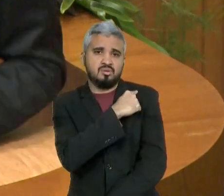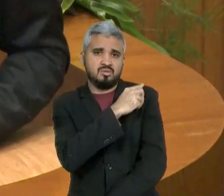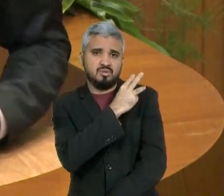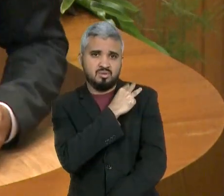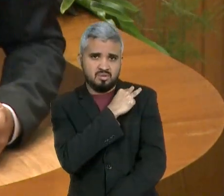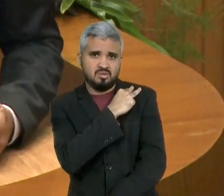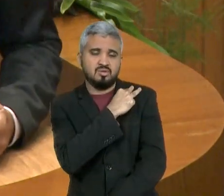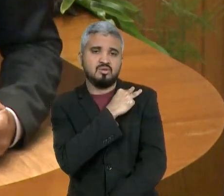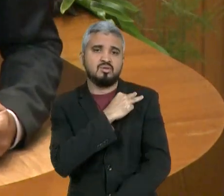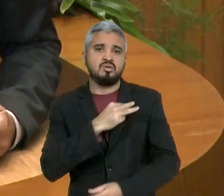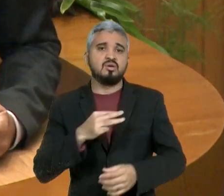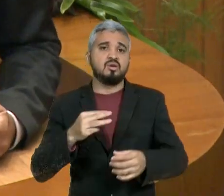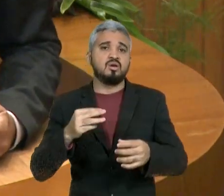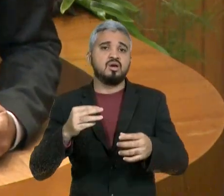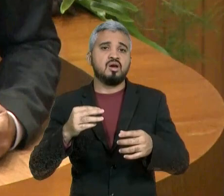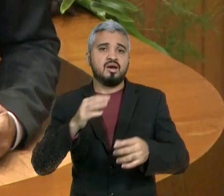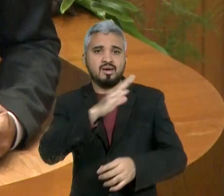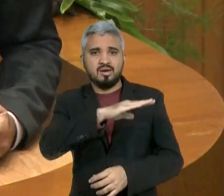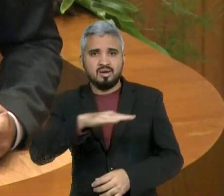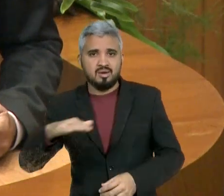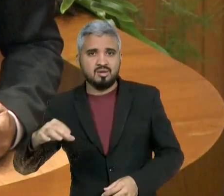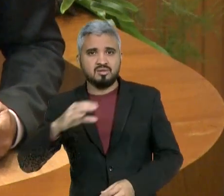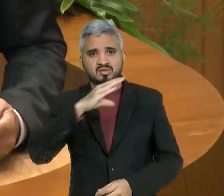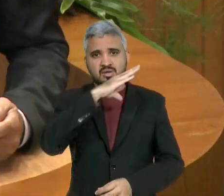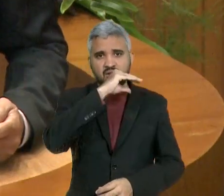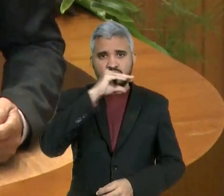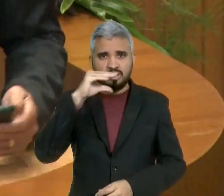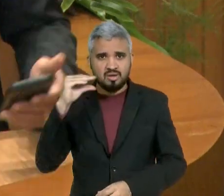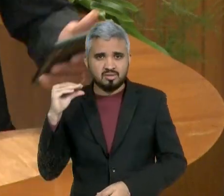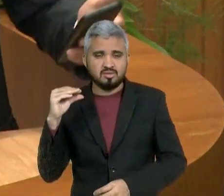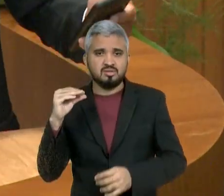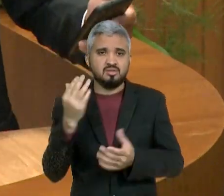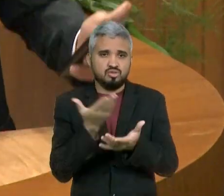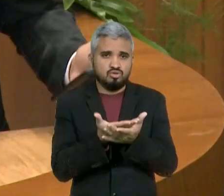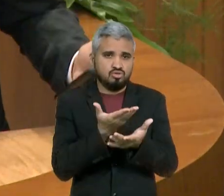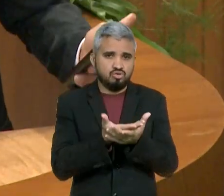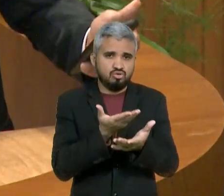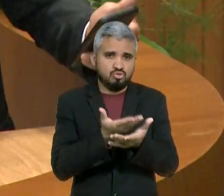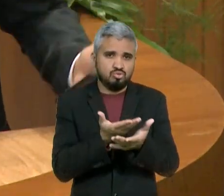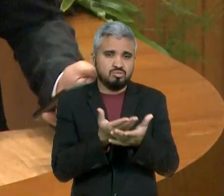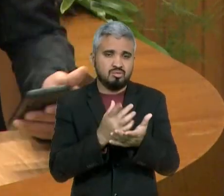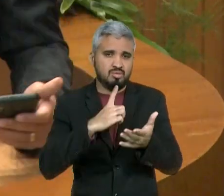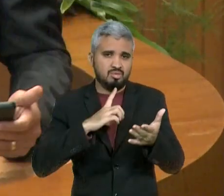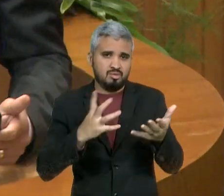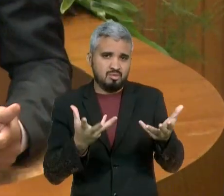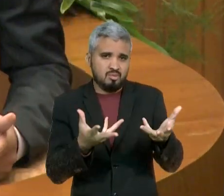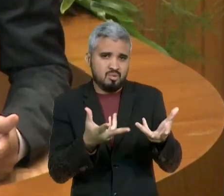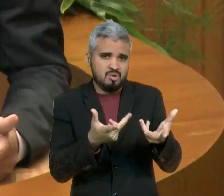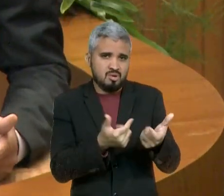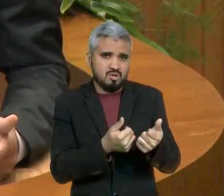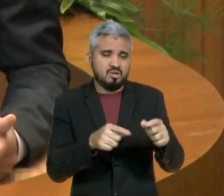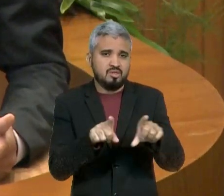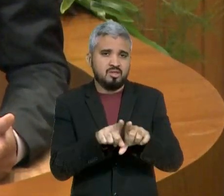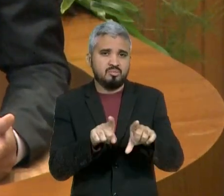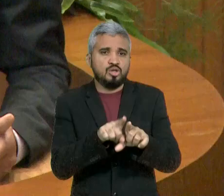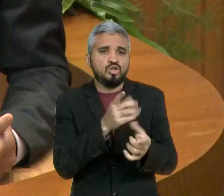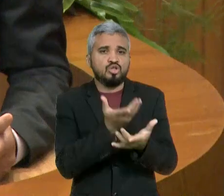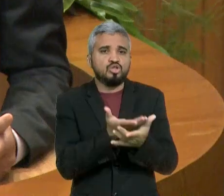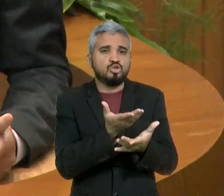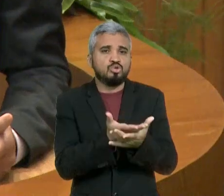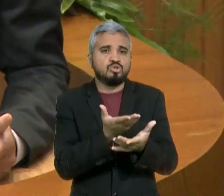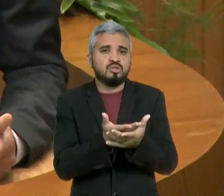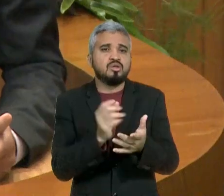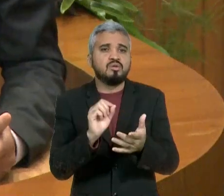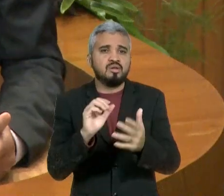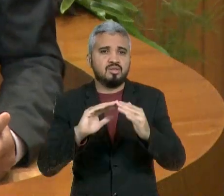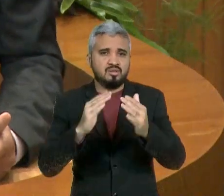acesso a crianças e adolescentes a um ensino de qualidade e de tempo integral, de tal forma